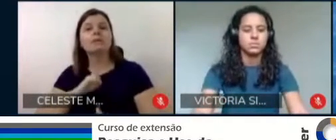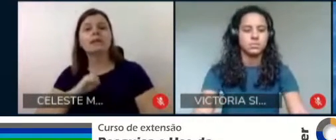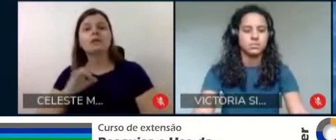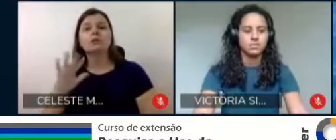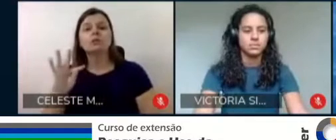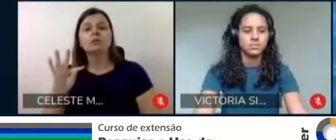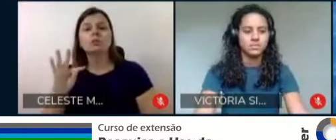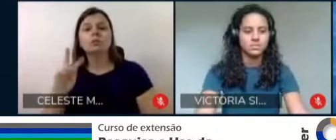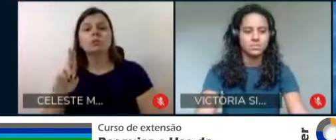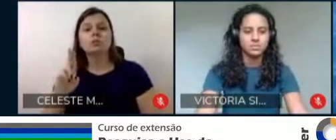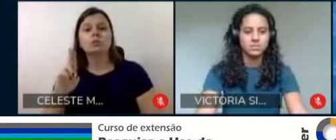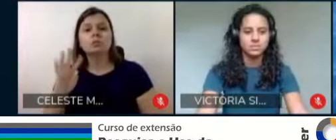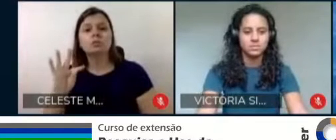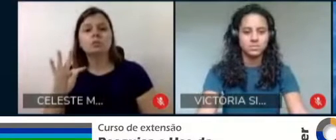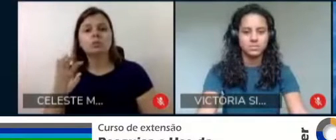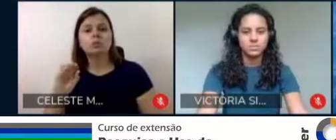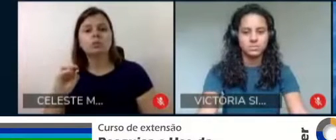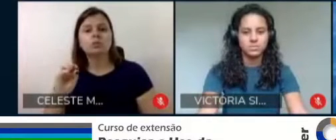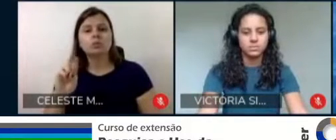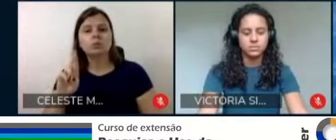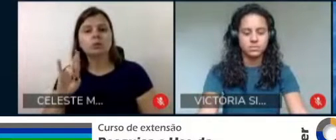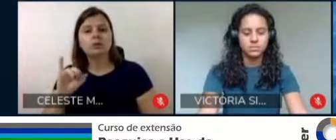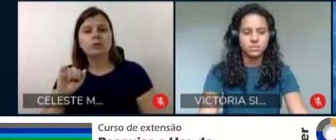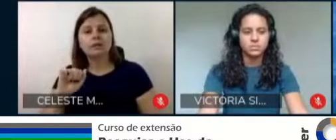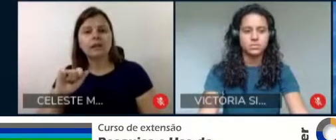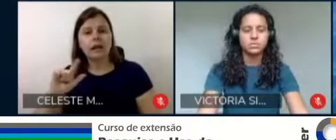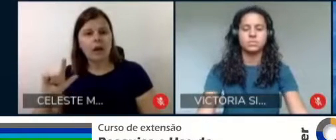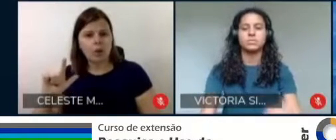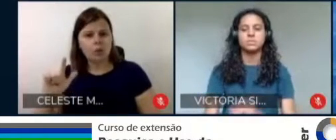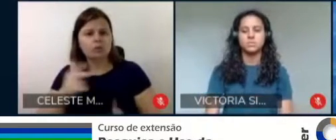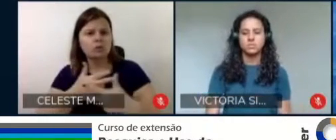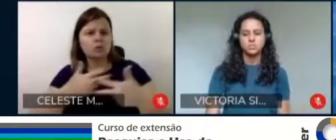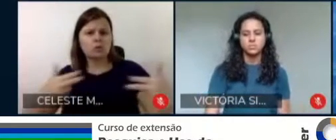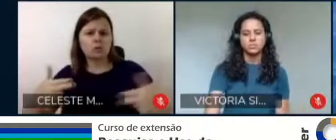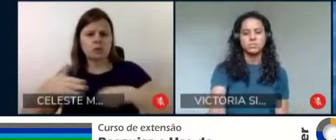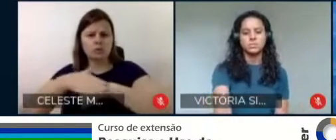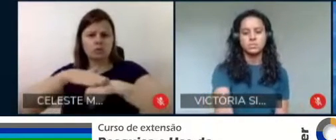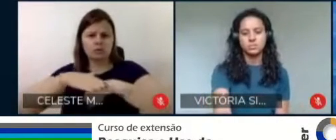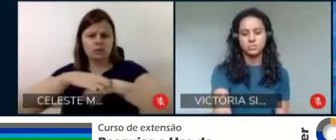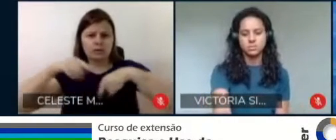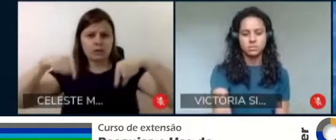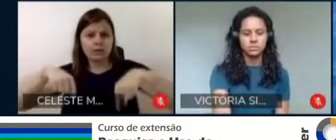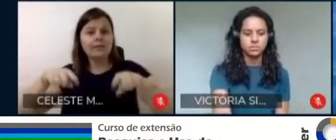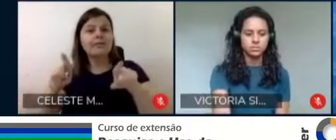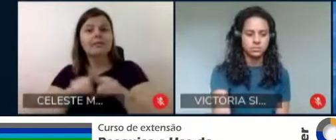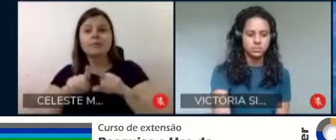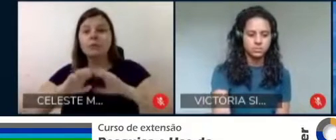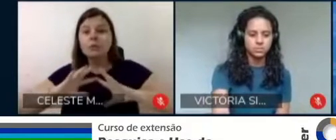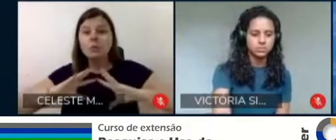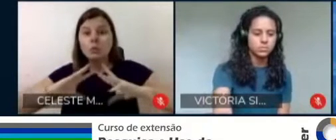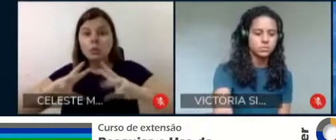que a gente está falando aqui hoje. E principalmente, tudo o que for dito